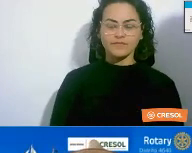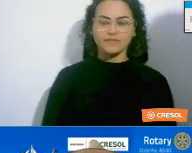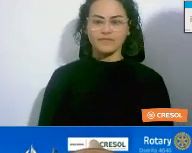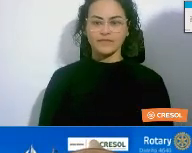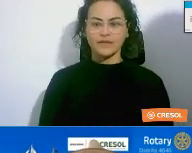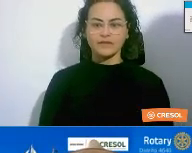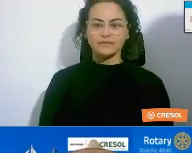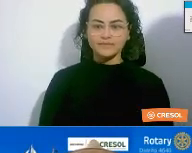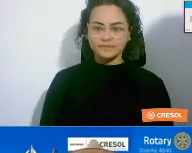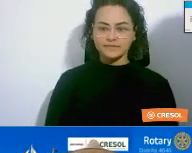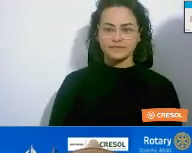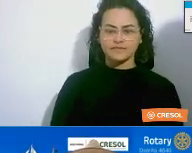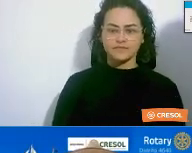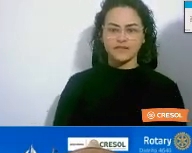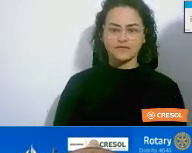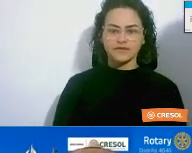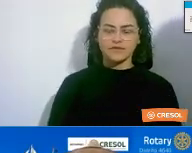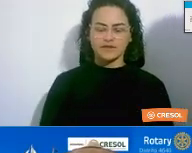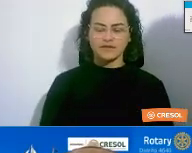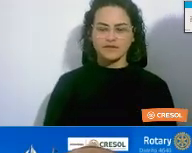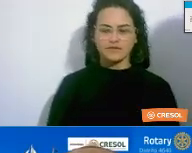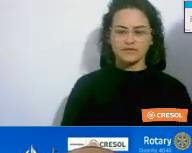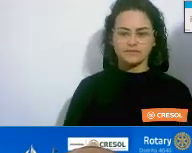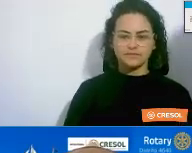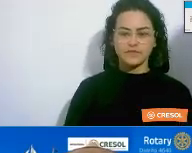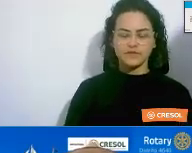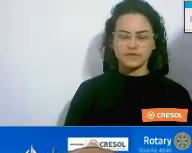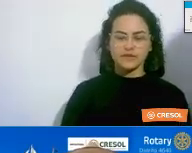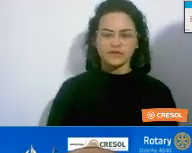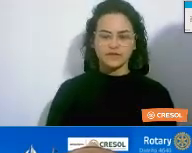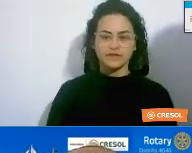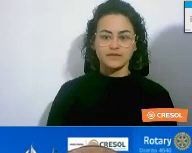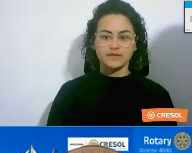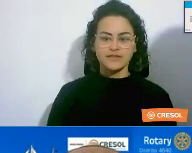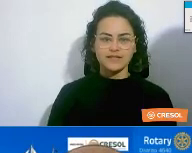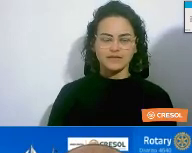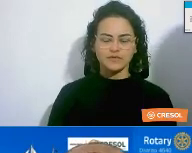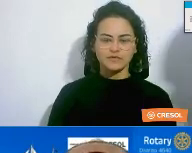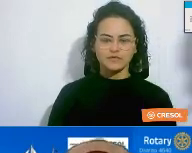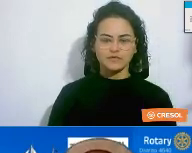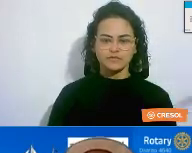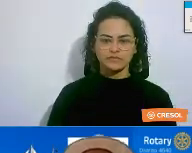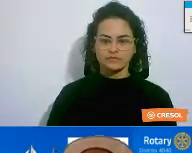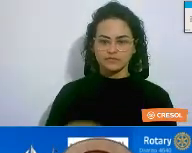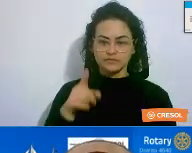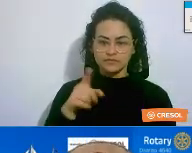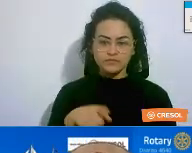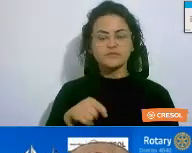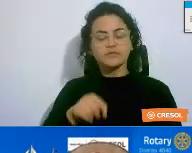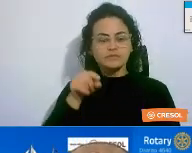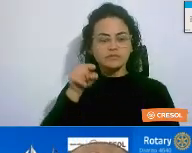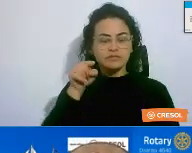que, materializando tudo isso, espero, de coração, de que todos vocês,